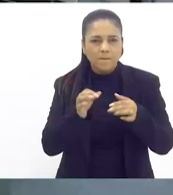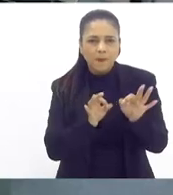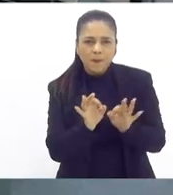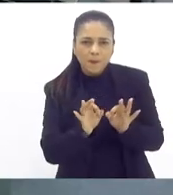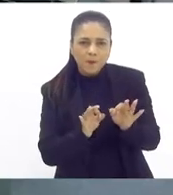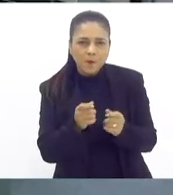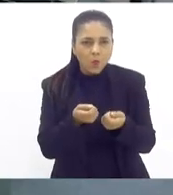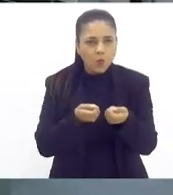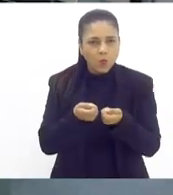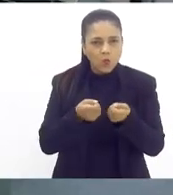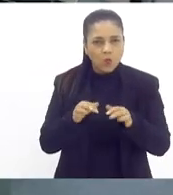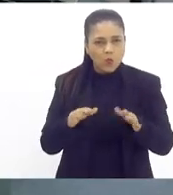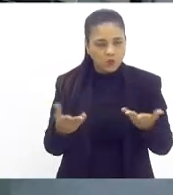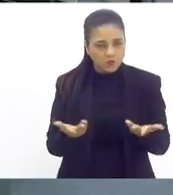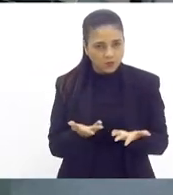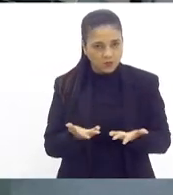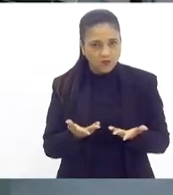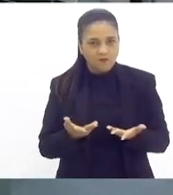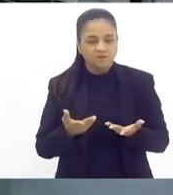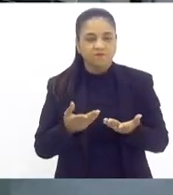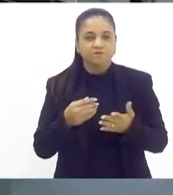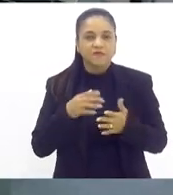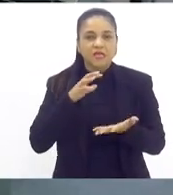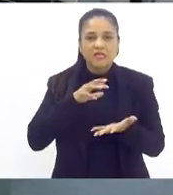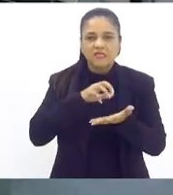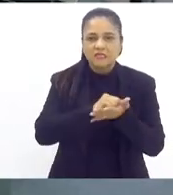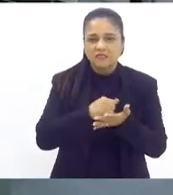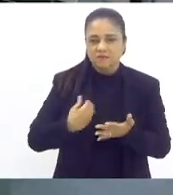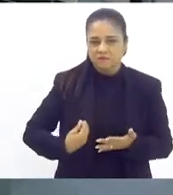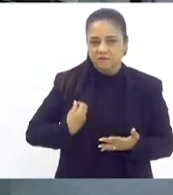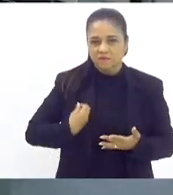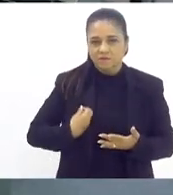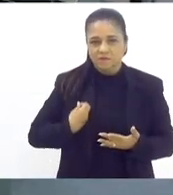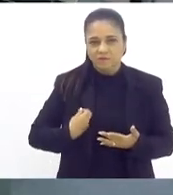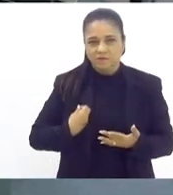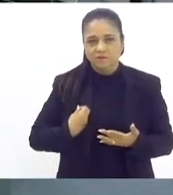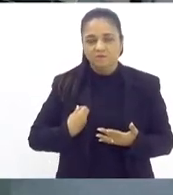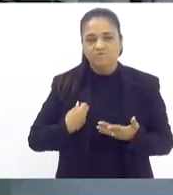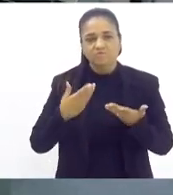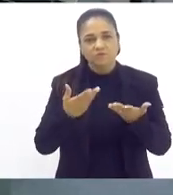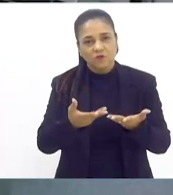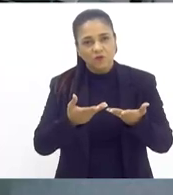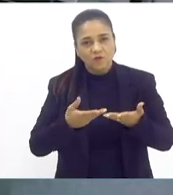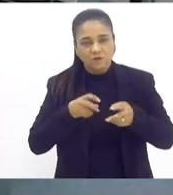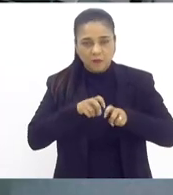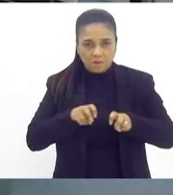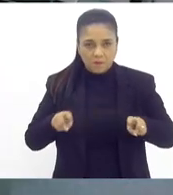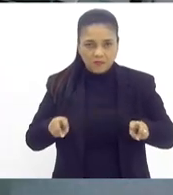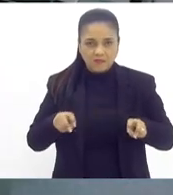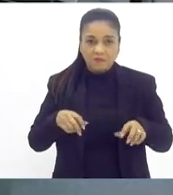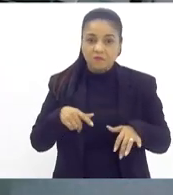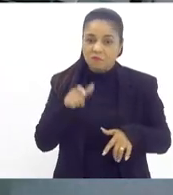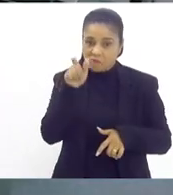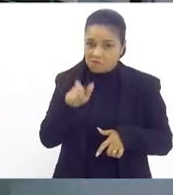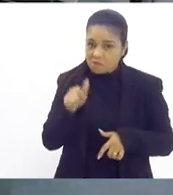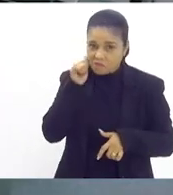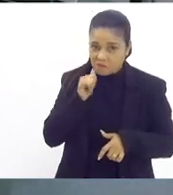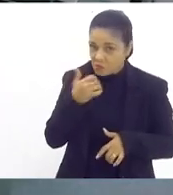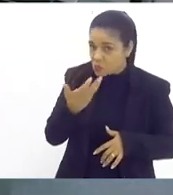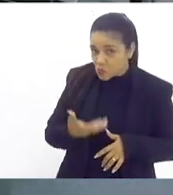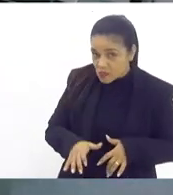subsecretário-geral Thompson. Registrar aqui a presença de e convidar também para a mesa aqui, ela não queria, mas eu vou convidar,